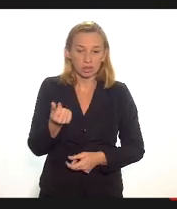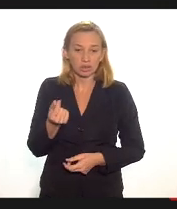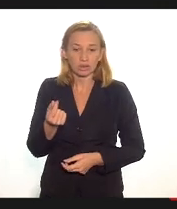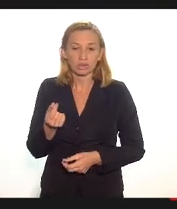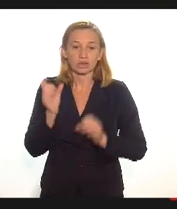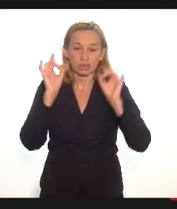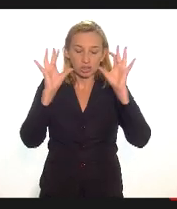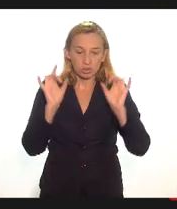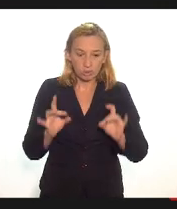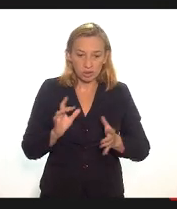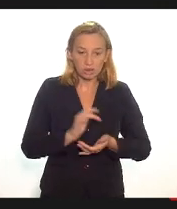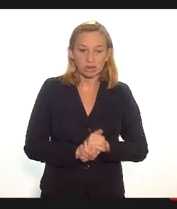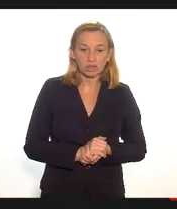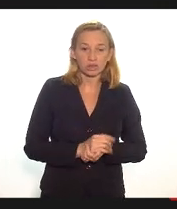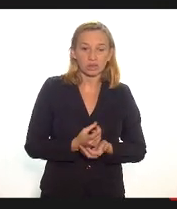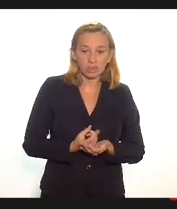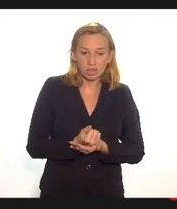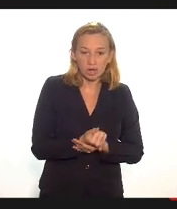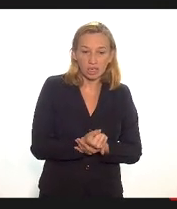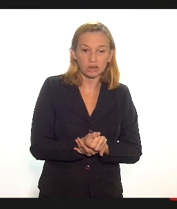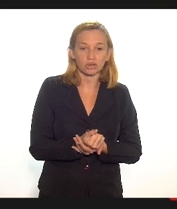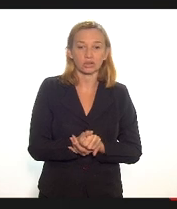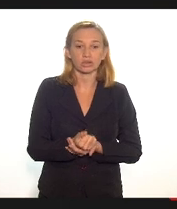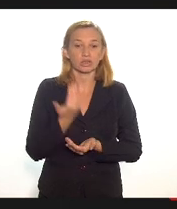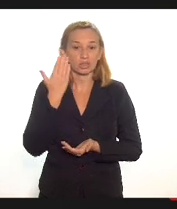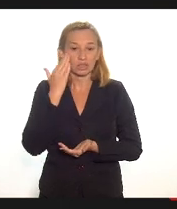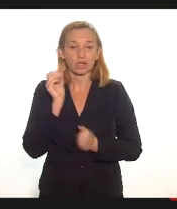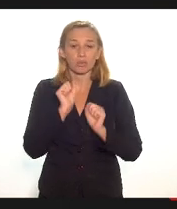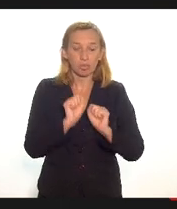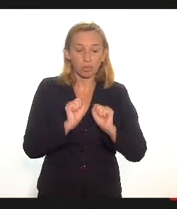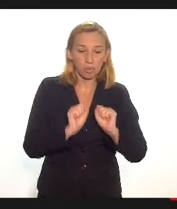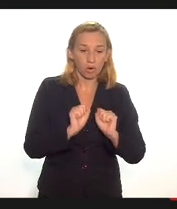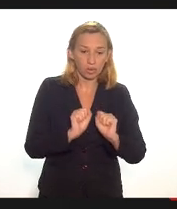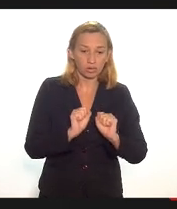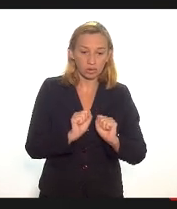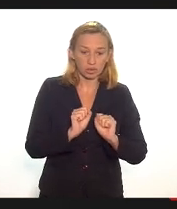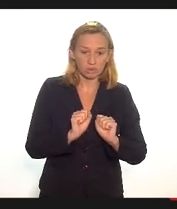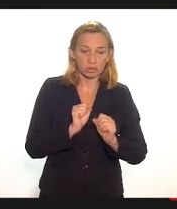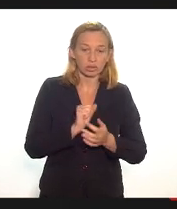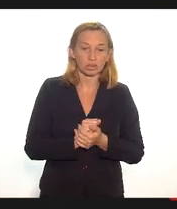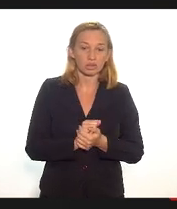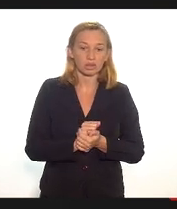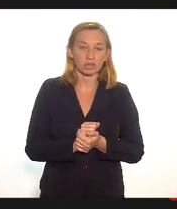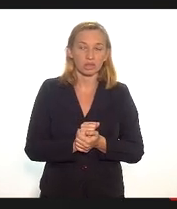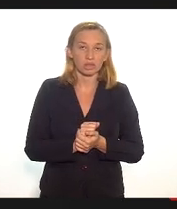especial gastos em P&D que podem estar sendo